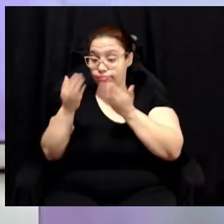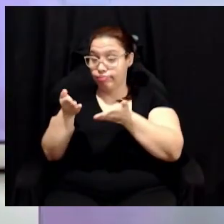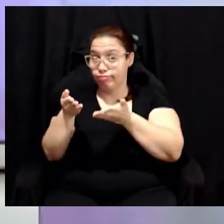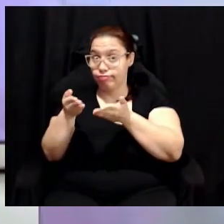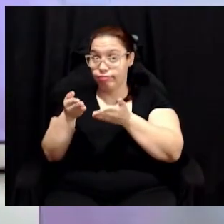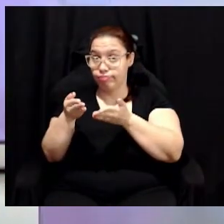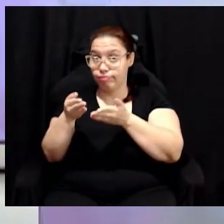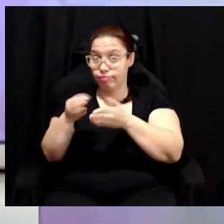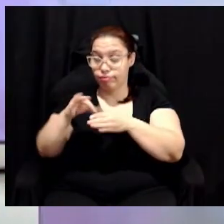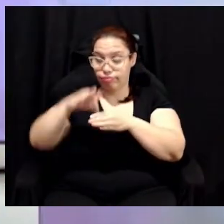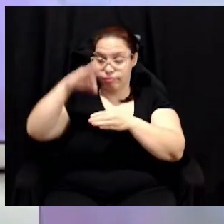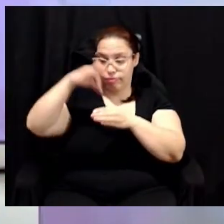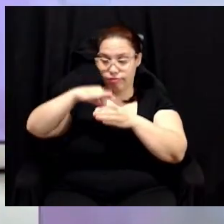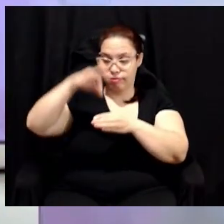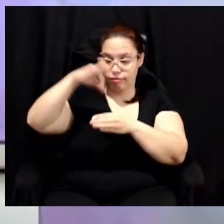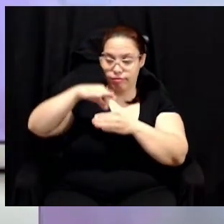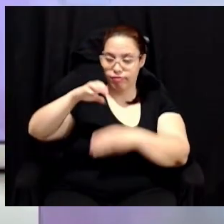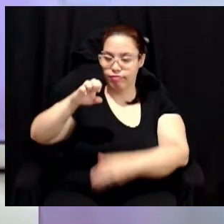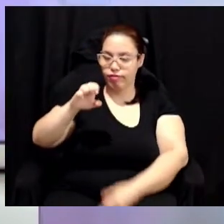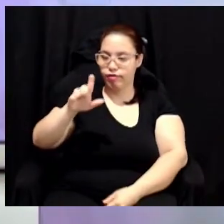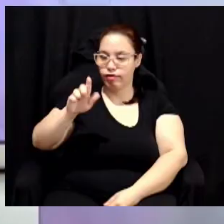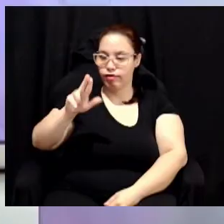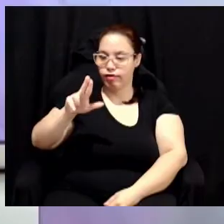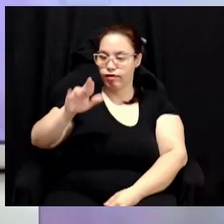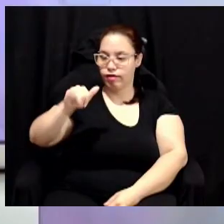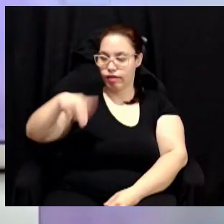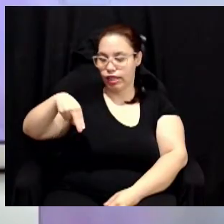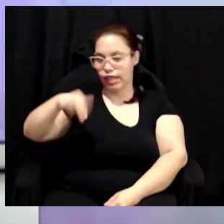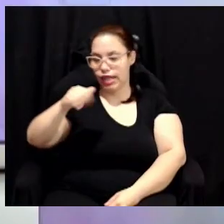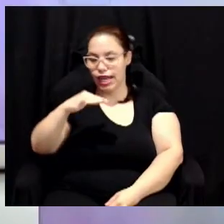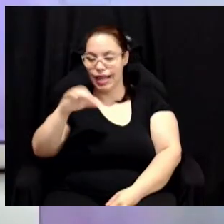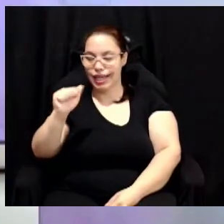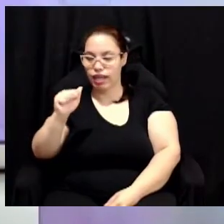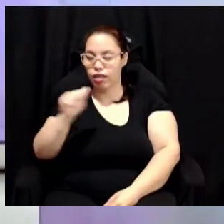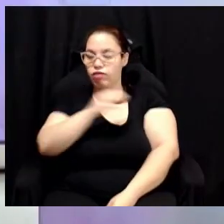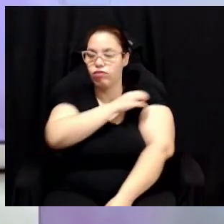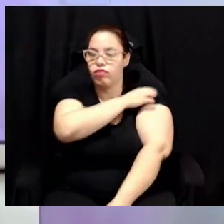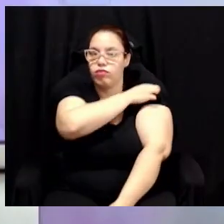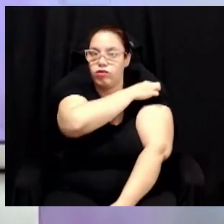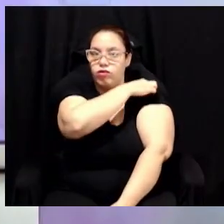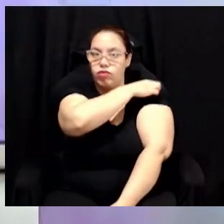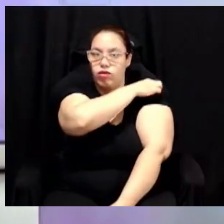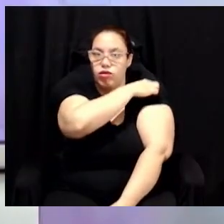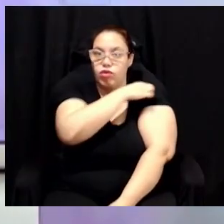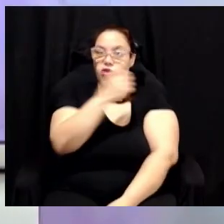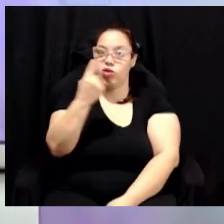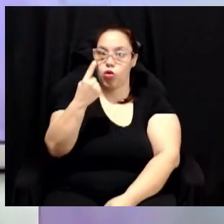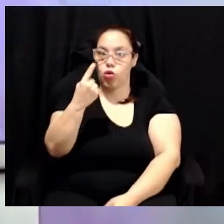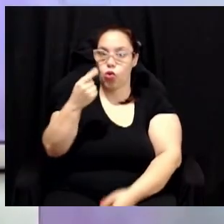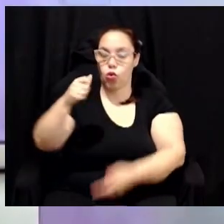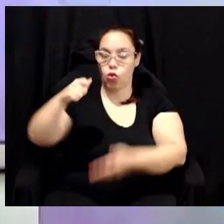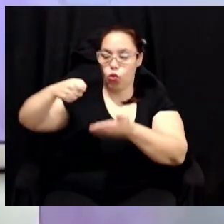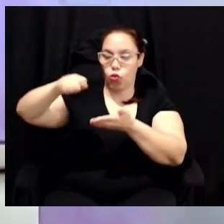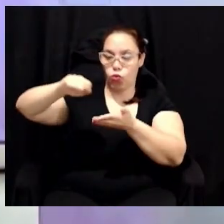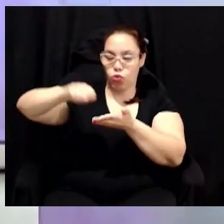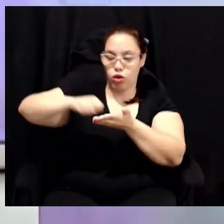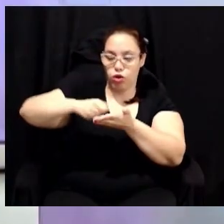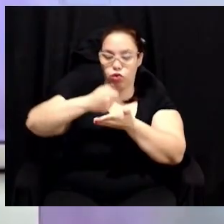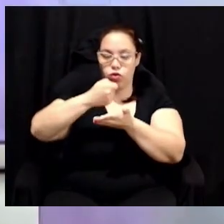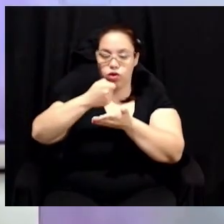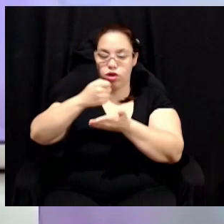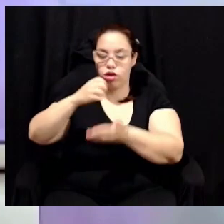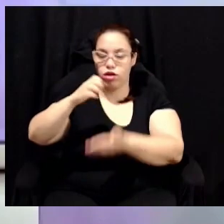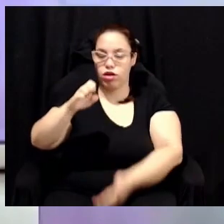chá de equinácea. Você vai comprar em loja de produtos naturais e você vai consumir uma colher de chá dessa folha